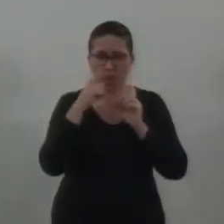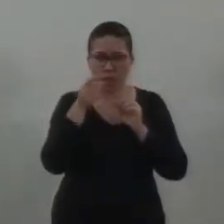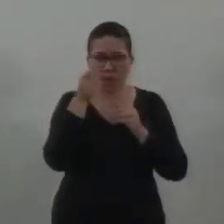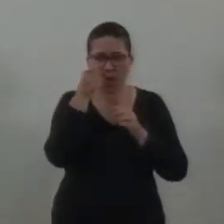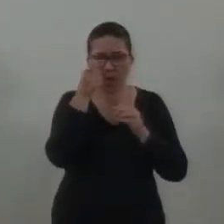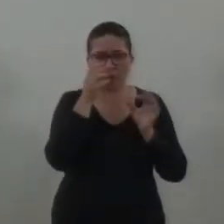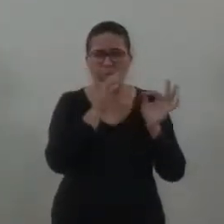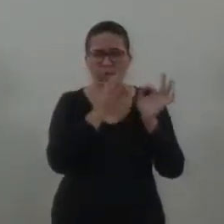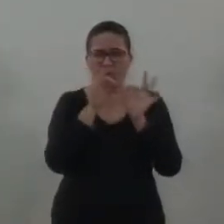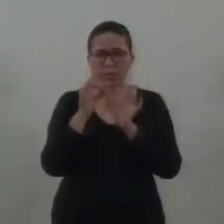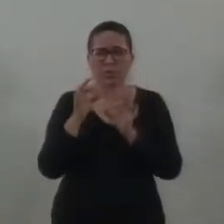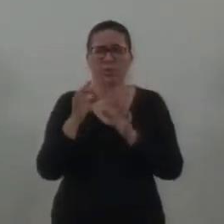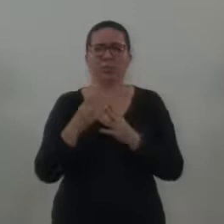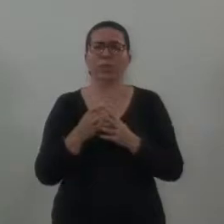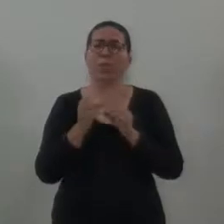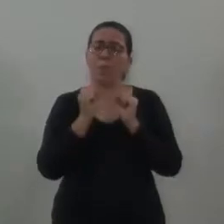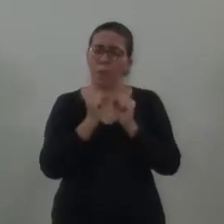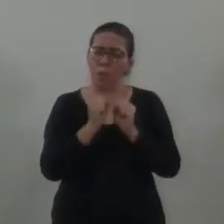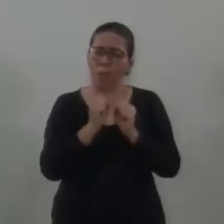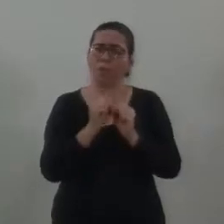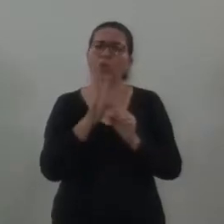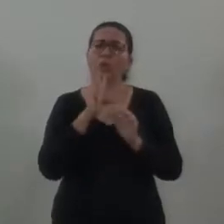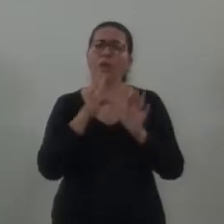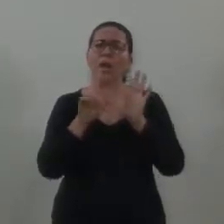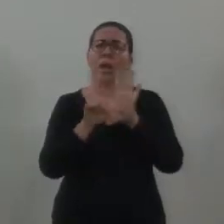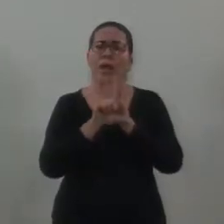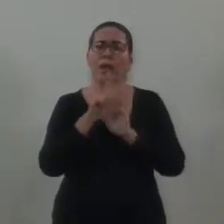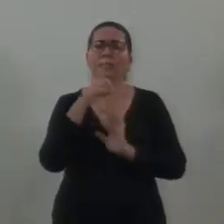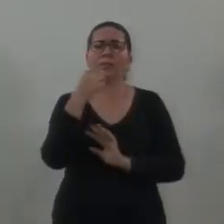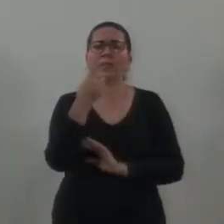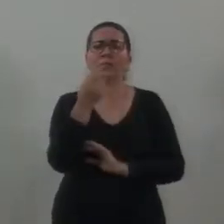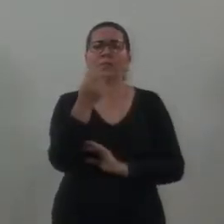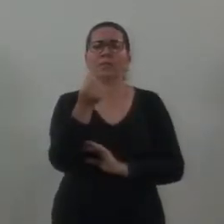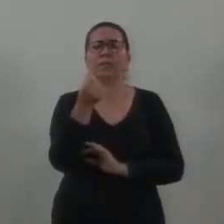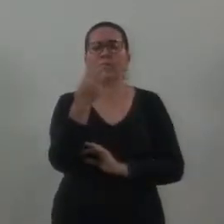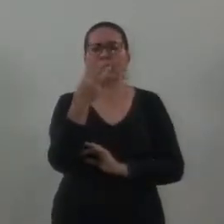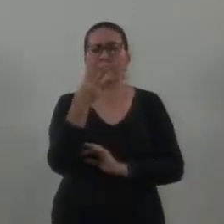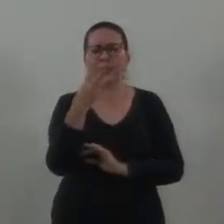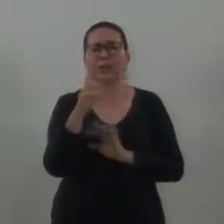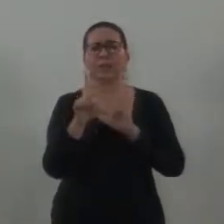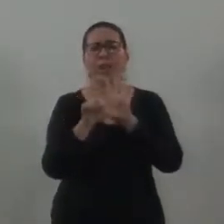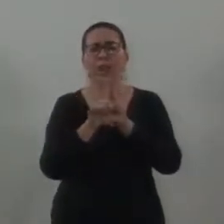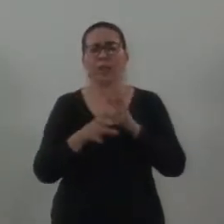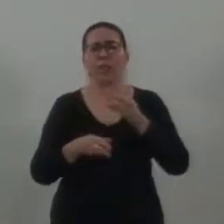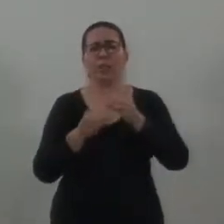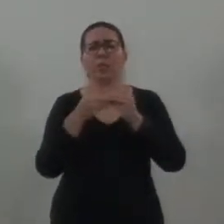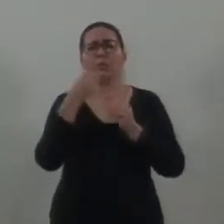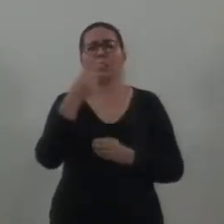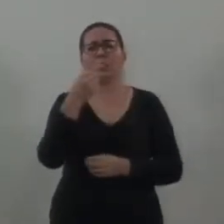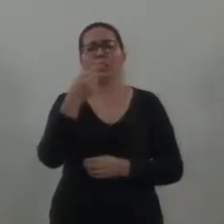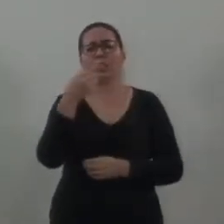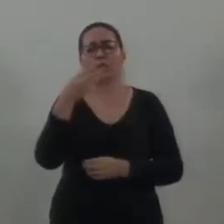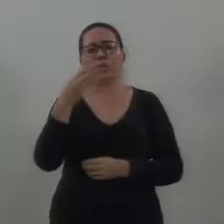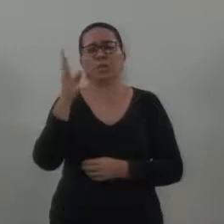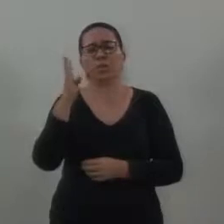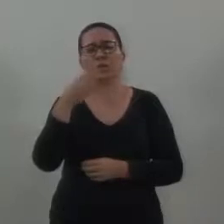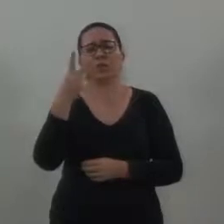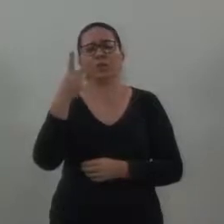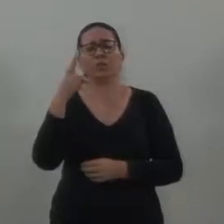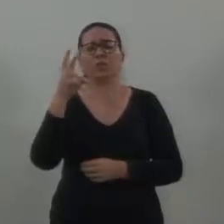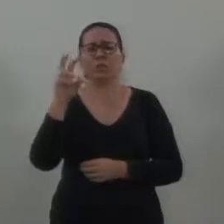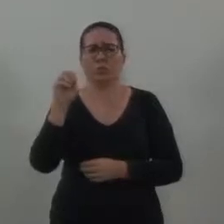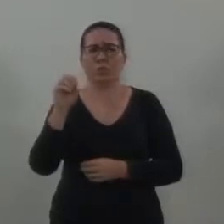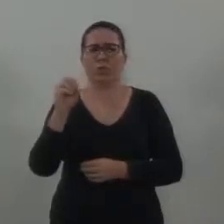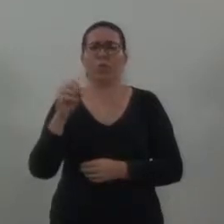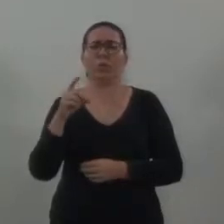ter ruído sobre isso, a conhecer a Lei 173, a Lei Complementar 173 de 2020, que é que